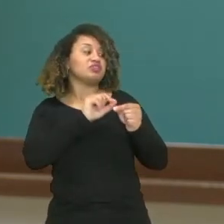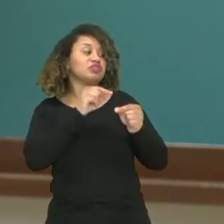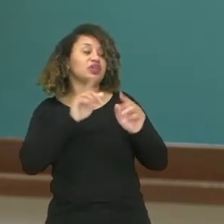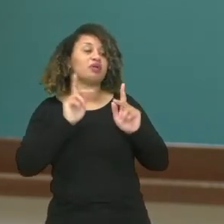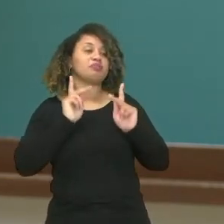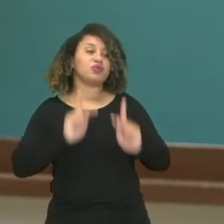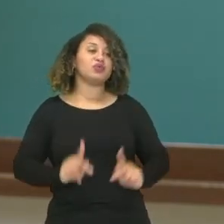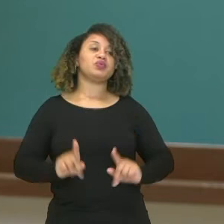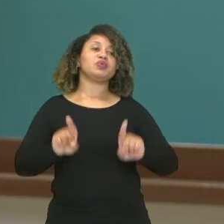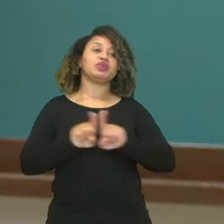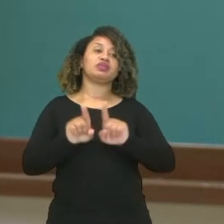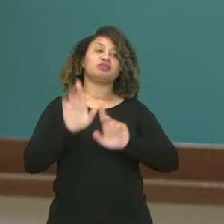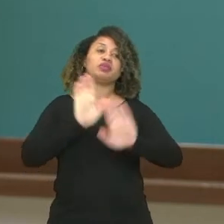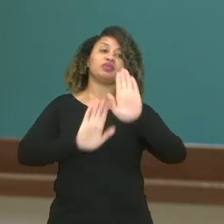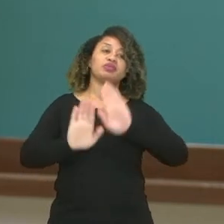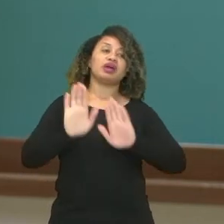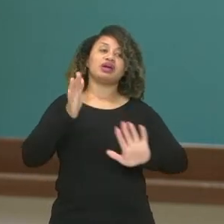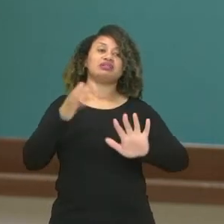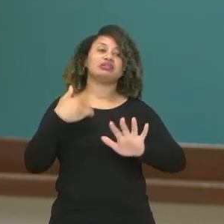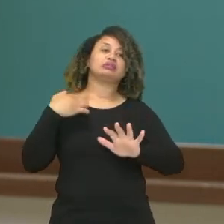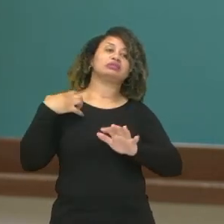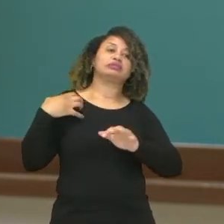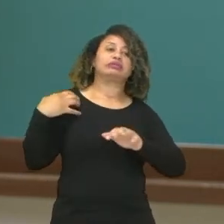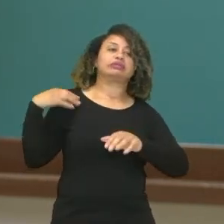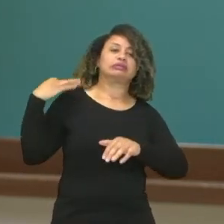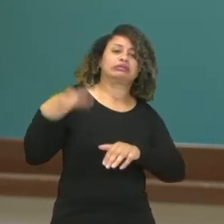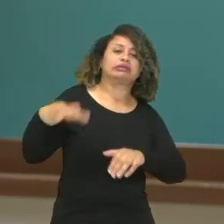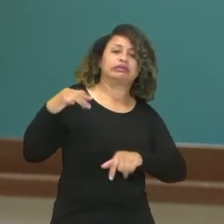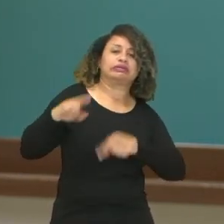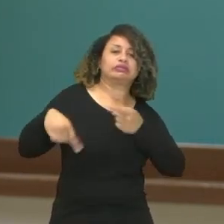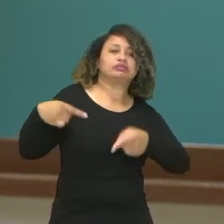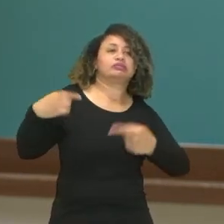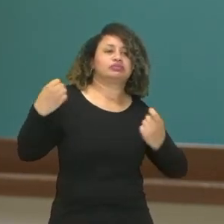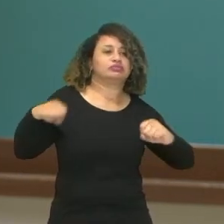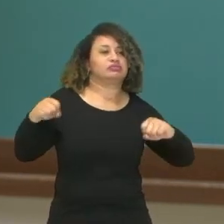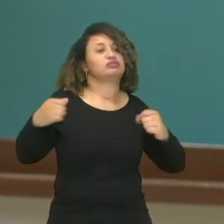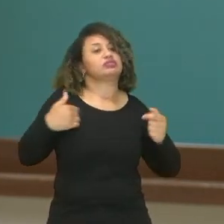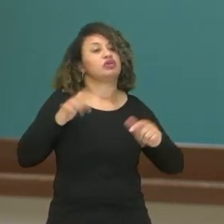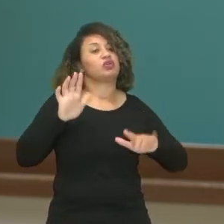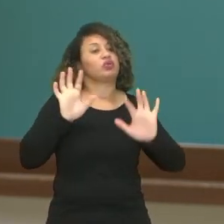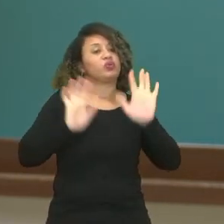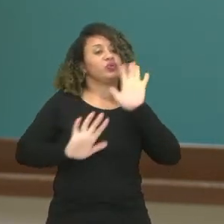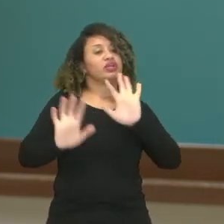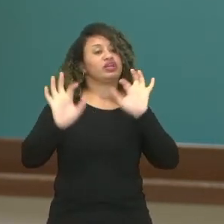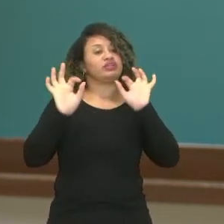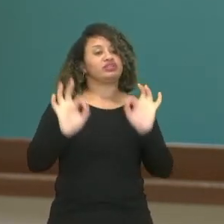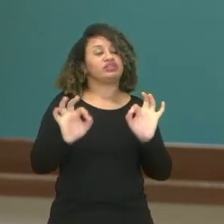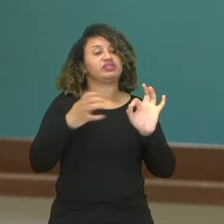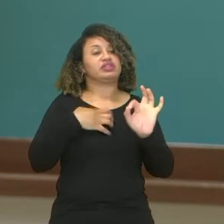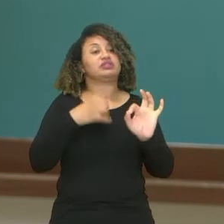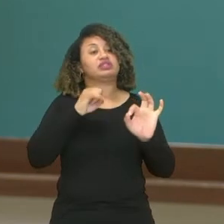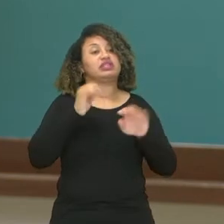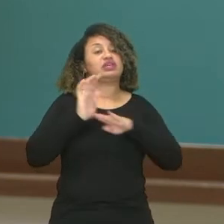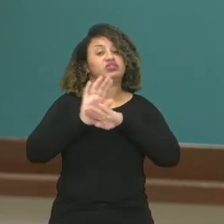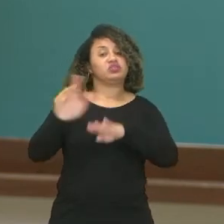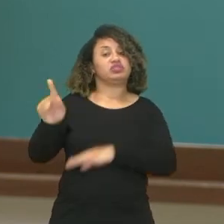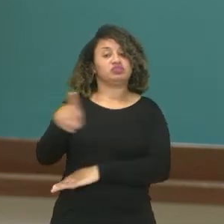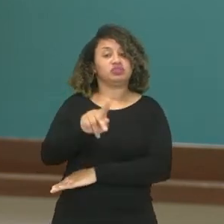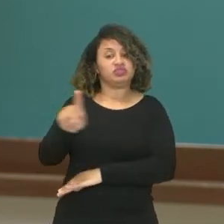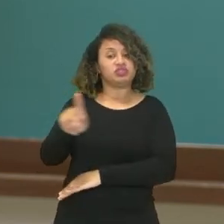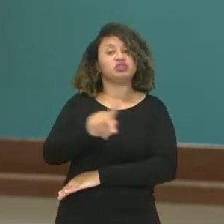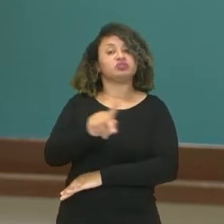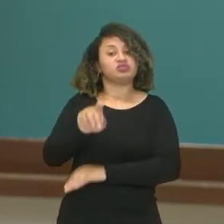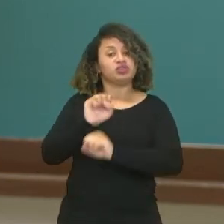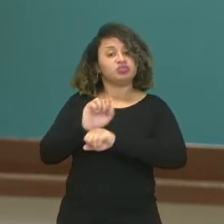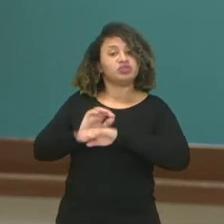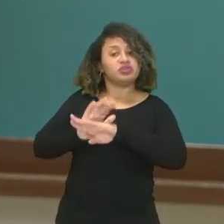também, cuidado. Muitas vezes as pessoas se machucam quando estão realizando atividade física. Se tiver ajuda do professor, então melhor ainda, se o professor puder